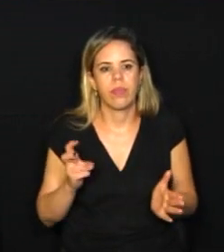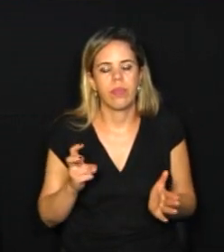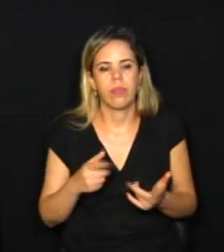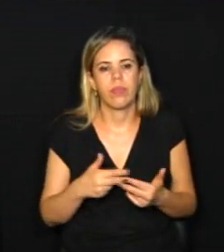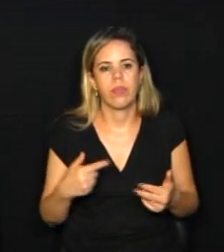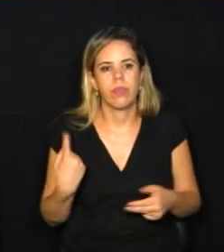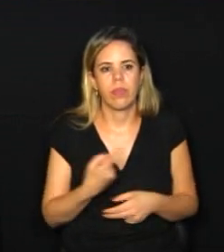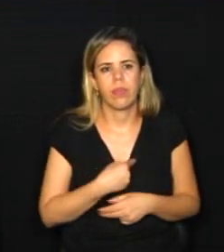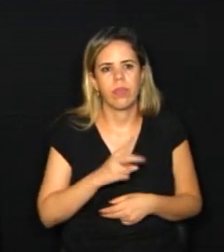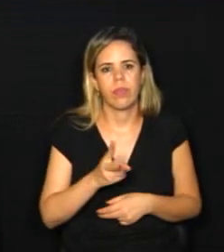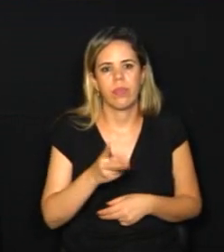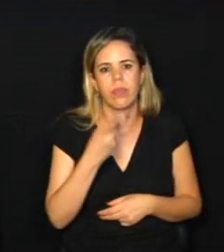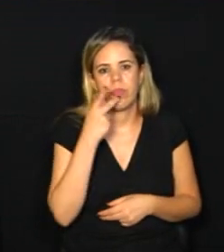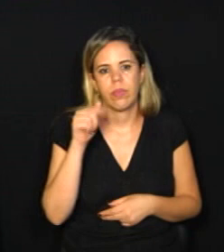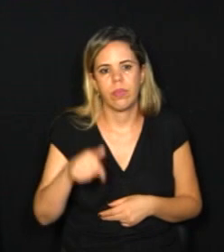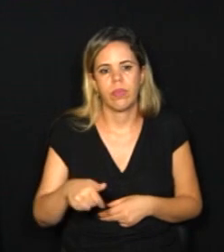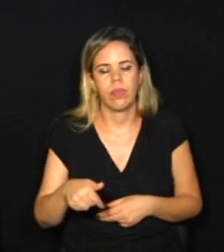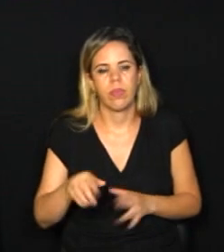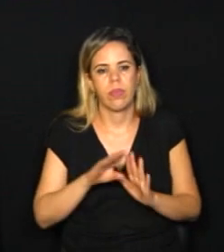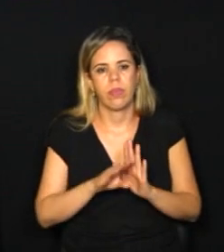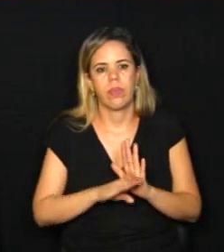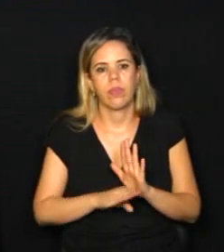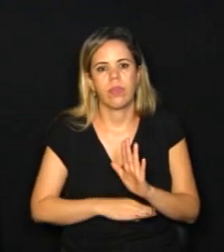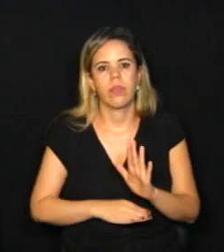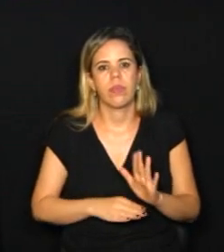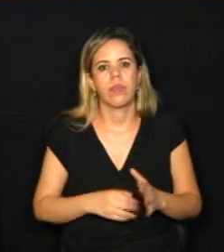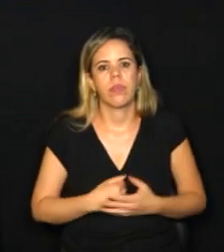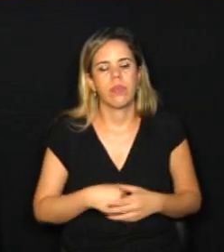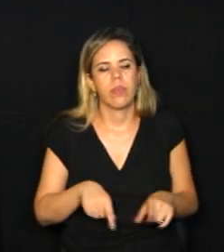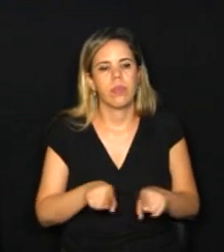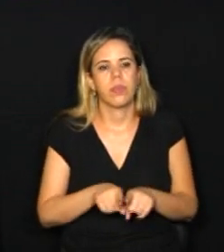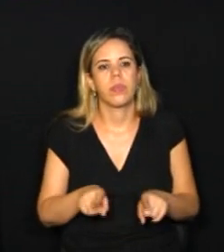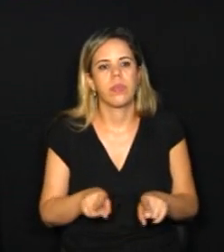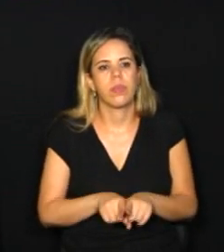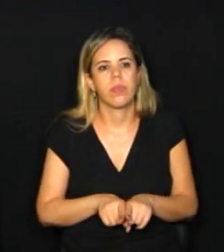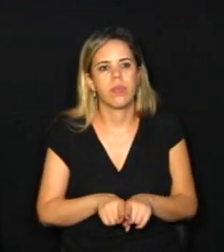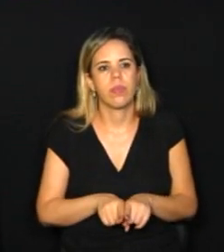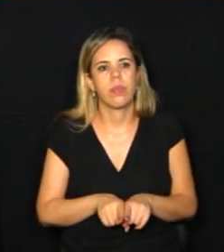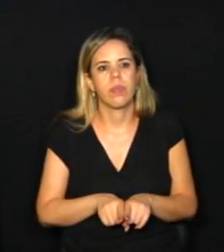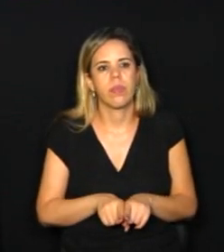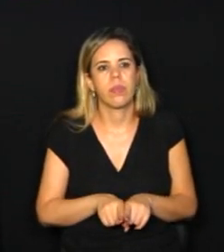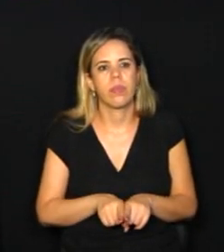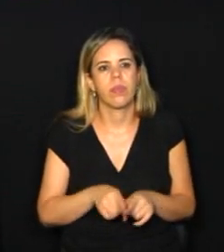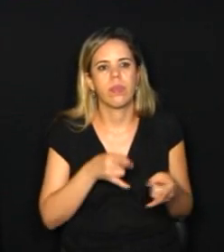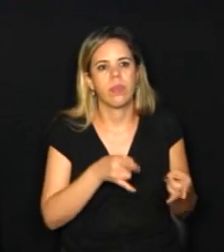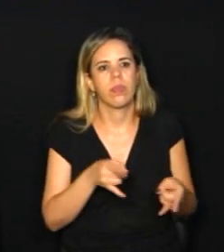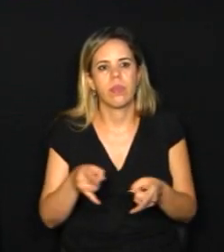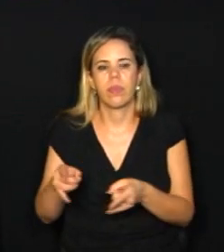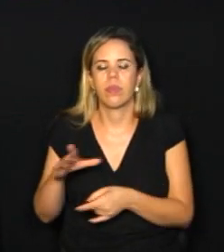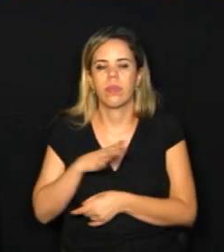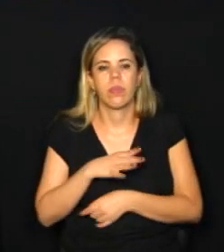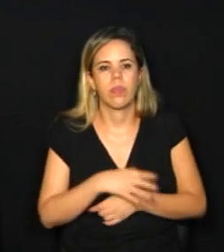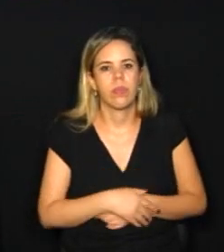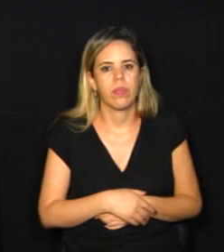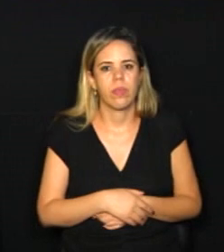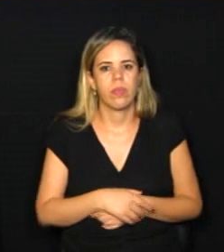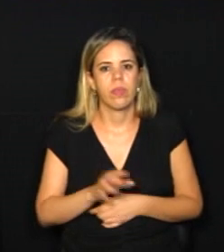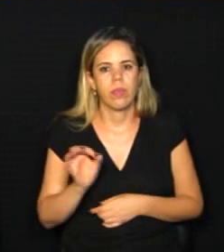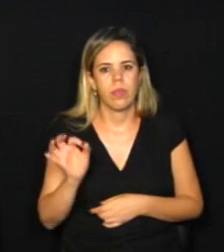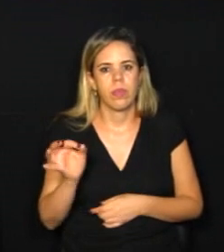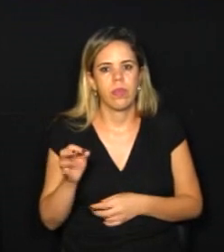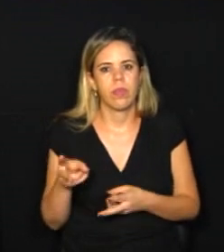que a gente sempre fala aqui no nosso programa, que foi abordado também, questão de ocupação de leitos na cidade, né? Isso, a